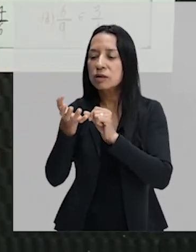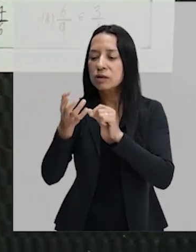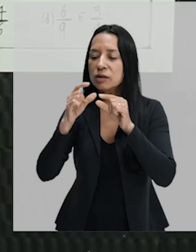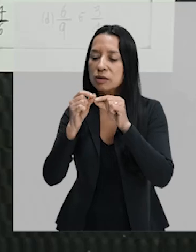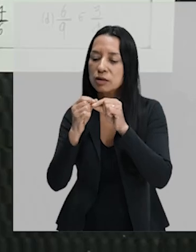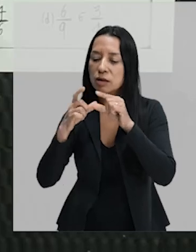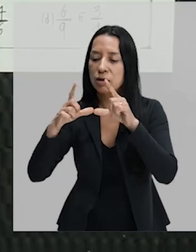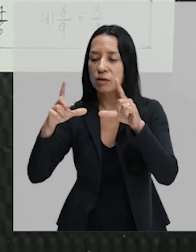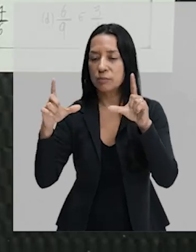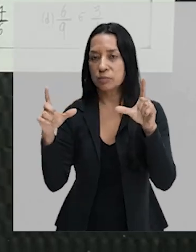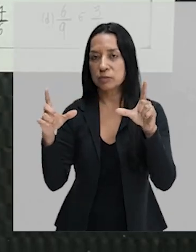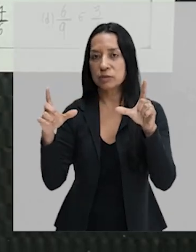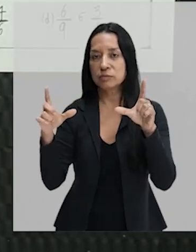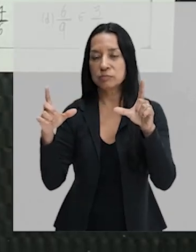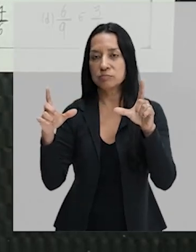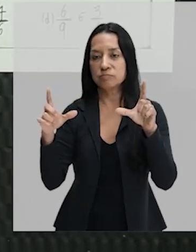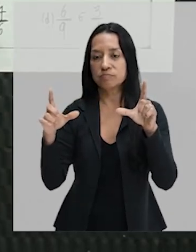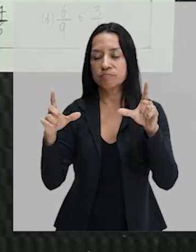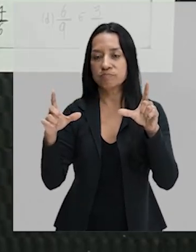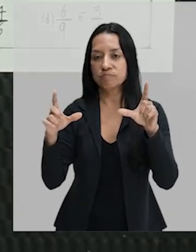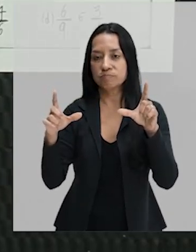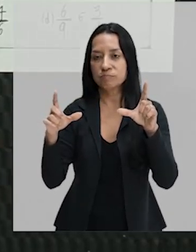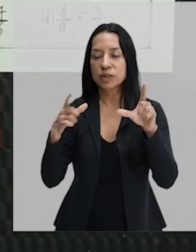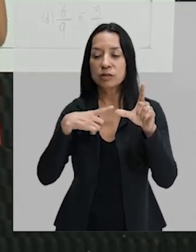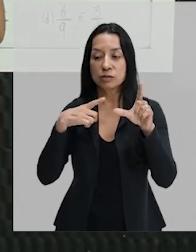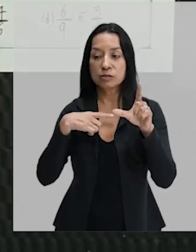Vamos supor que você faça isso. Então tem aqui uma foto, ó,